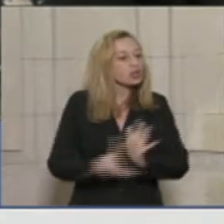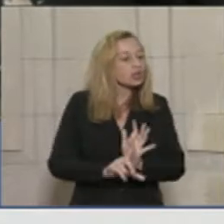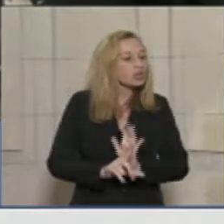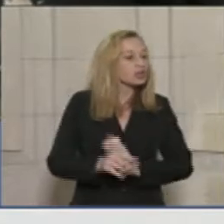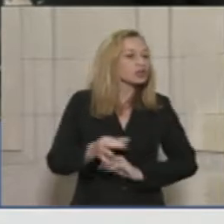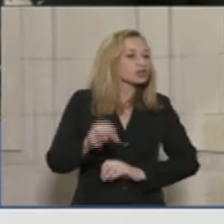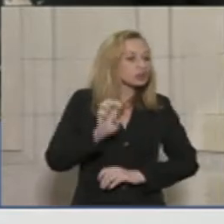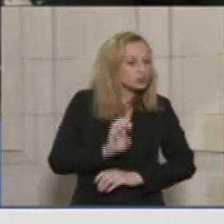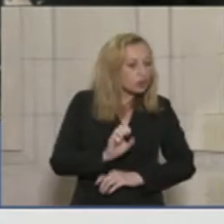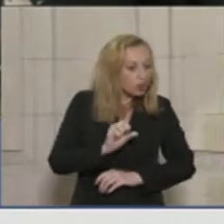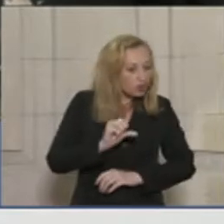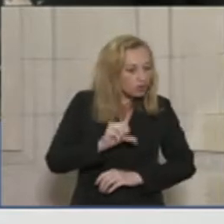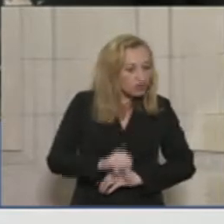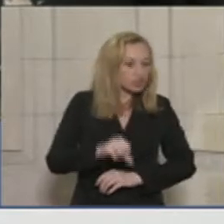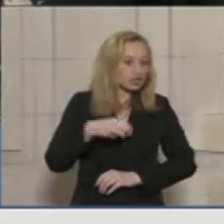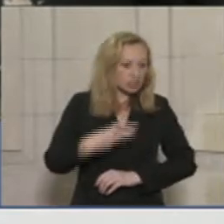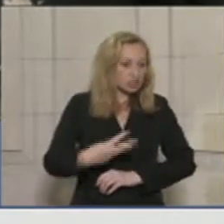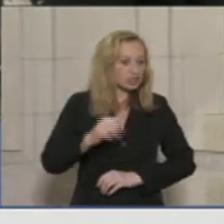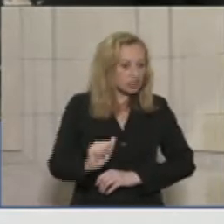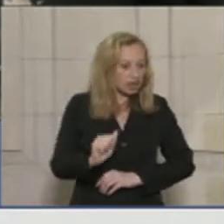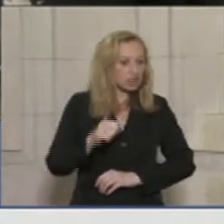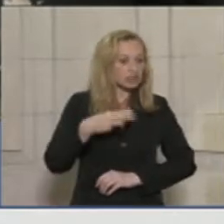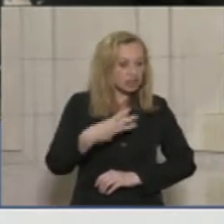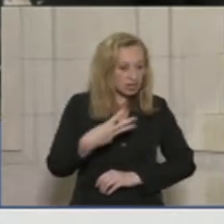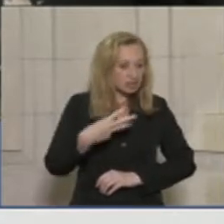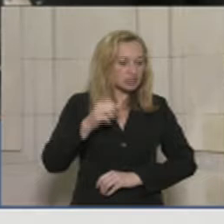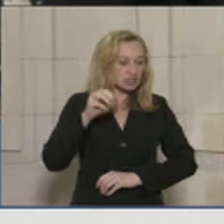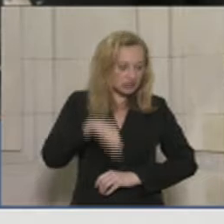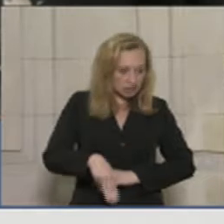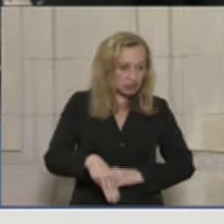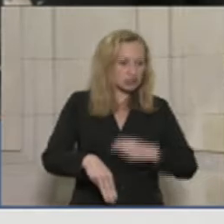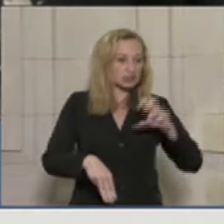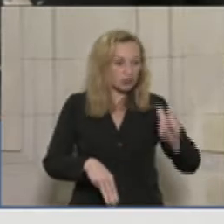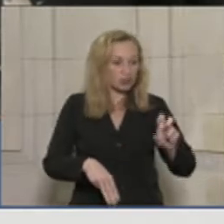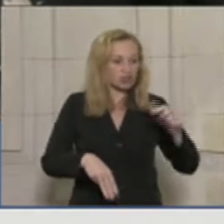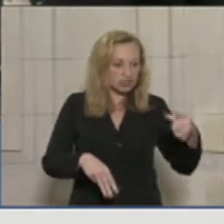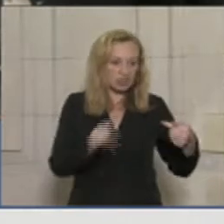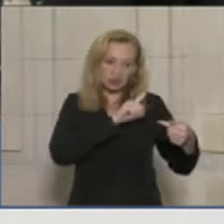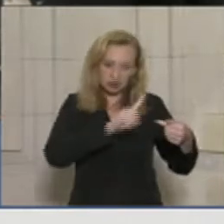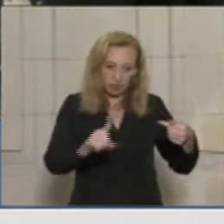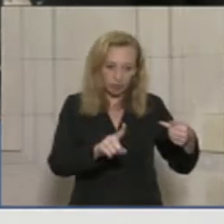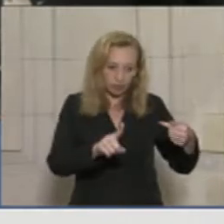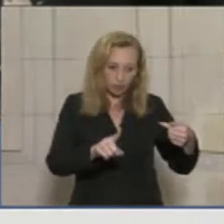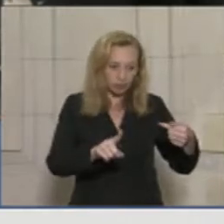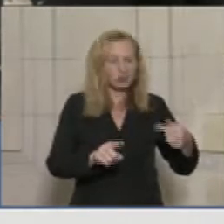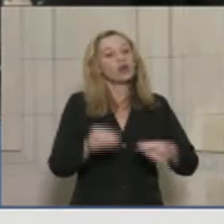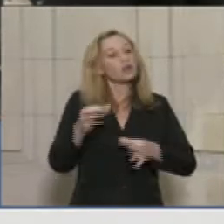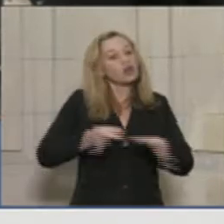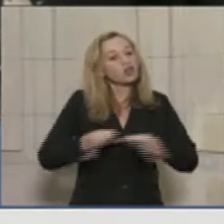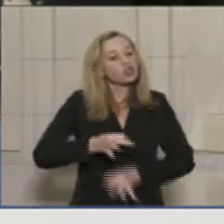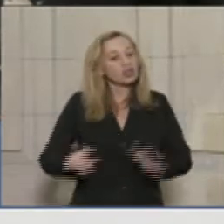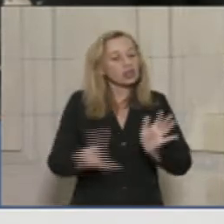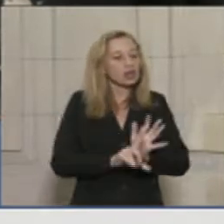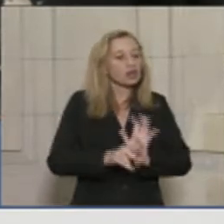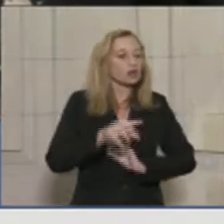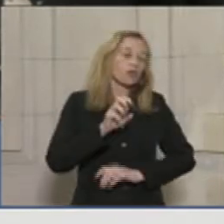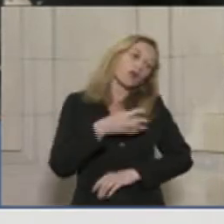lei 93A, 3 sim e 57 não. Projeto de